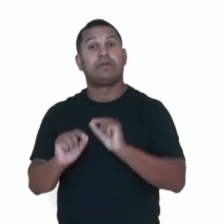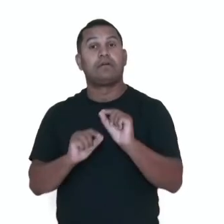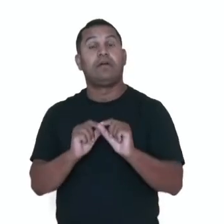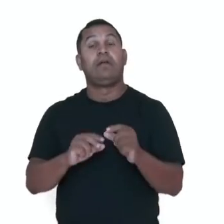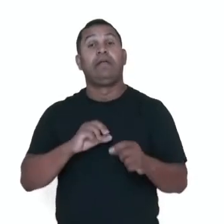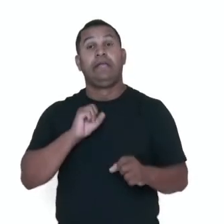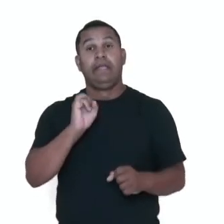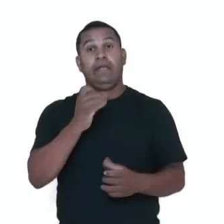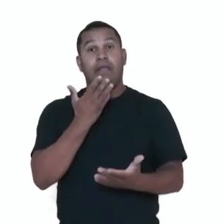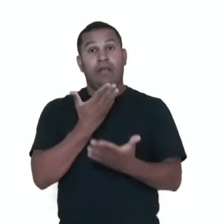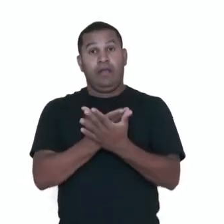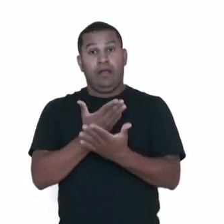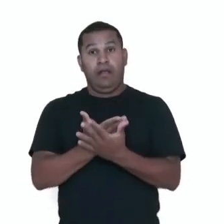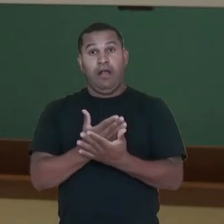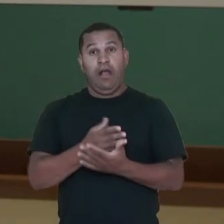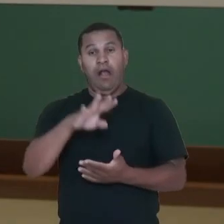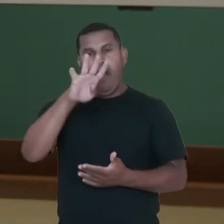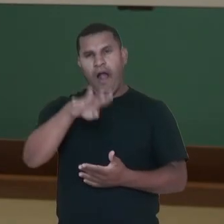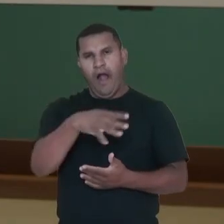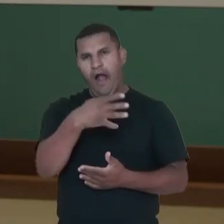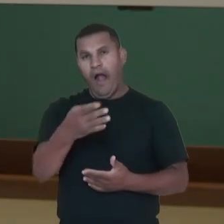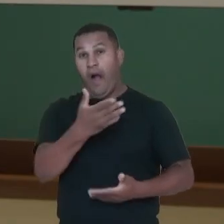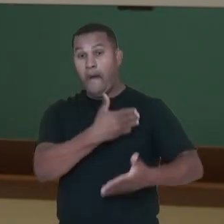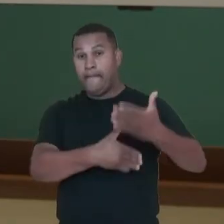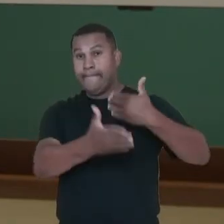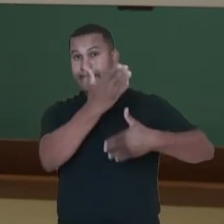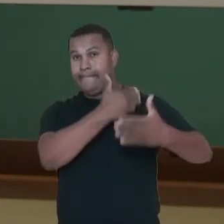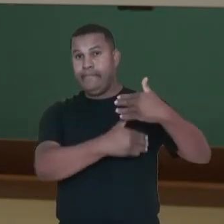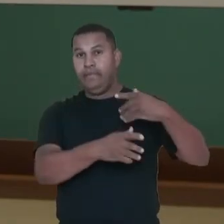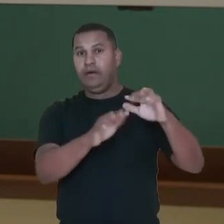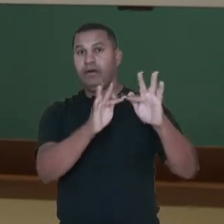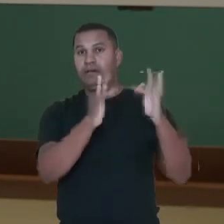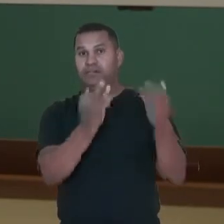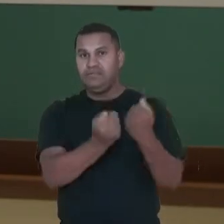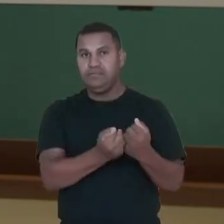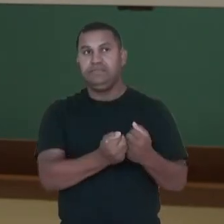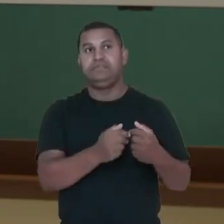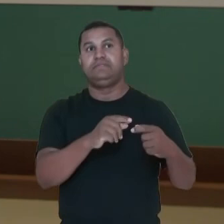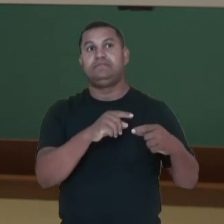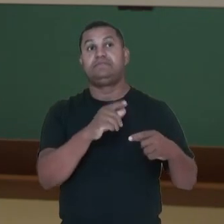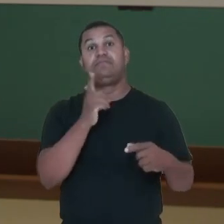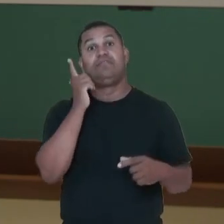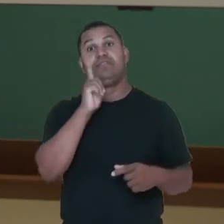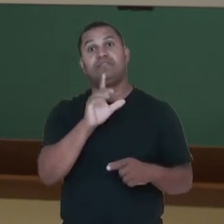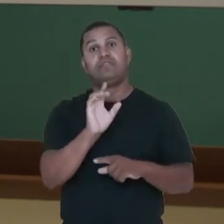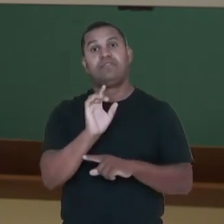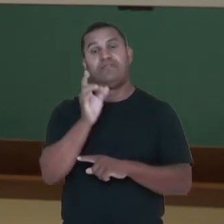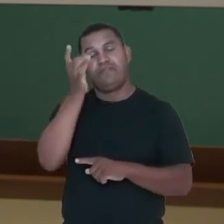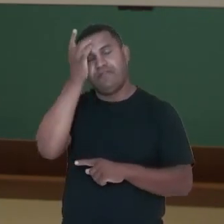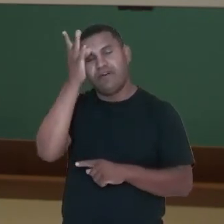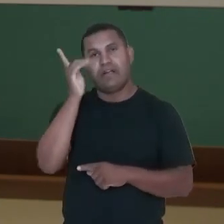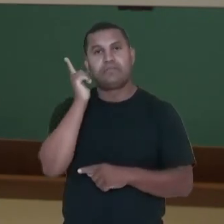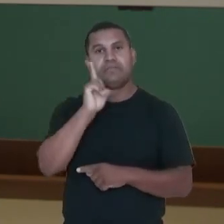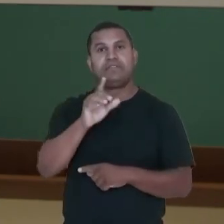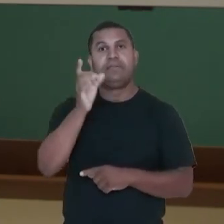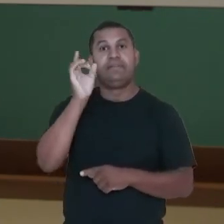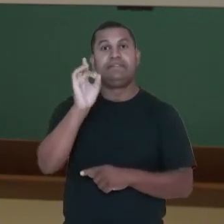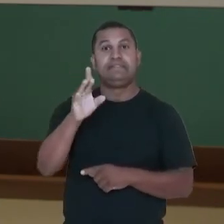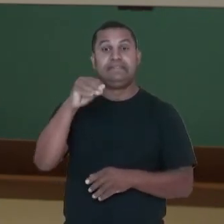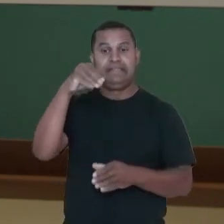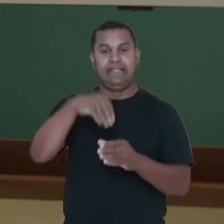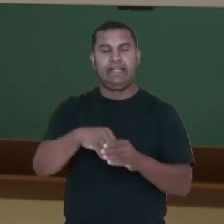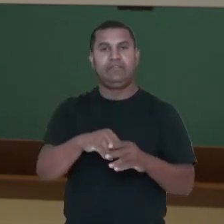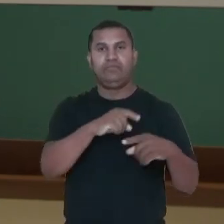lá na forma como o corpo vai reagir às doenças. Então, as vacinas, a